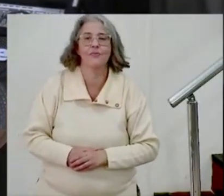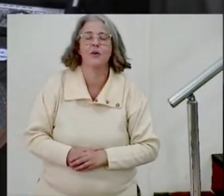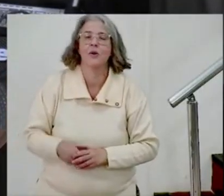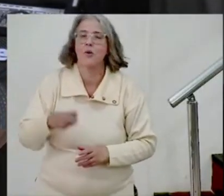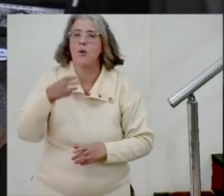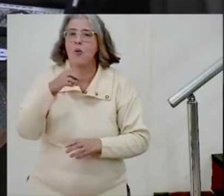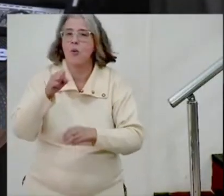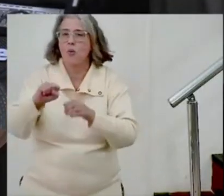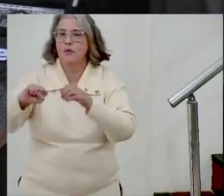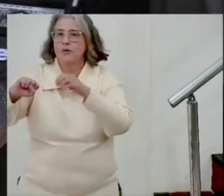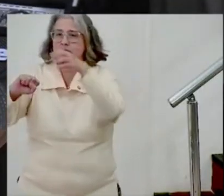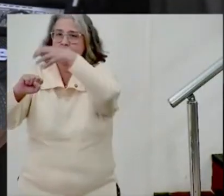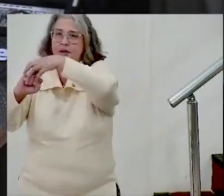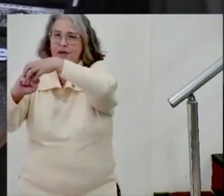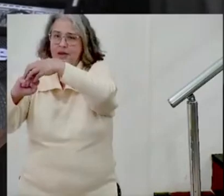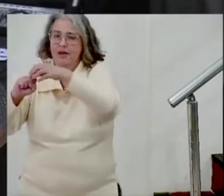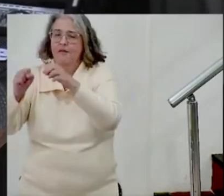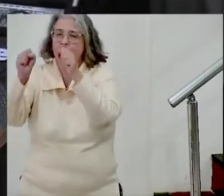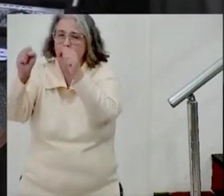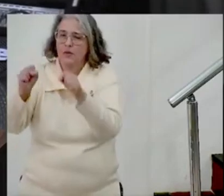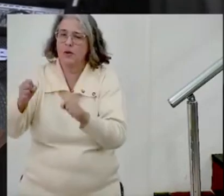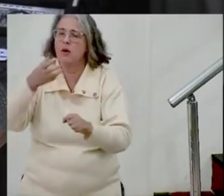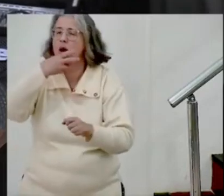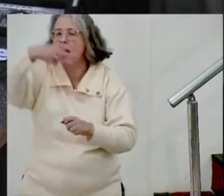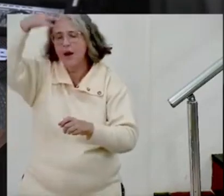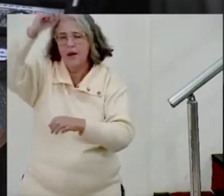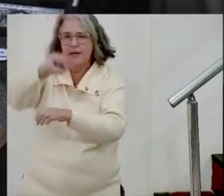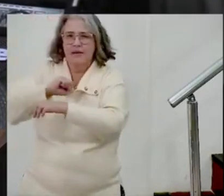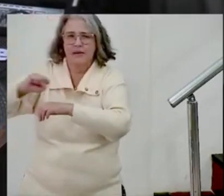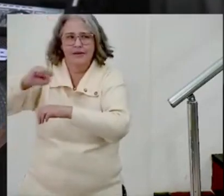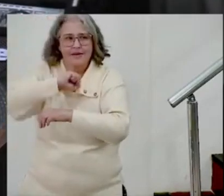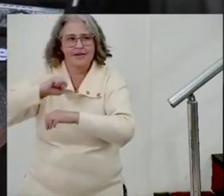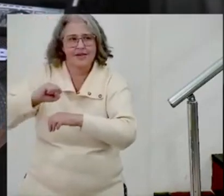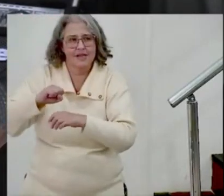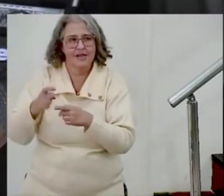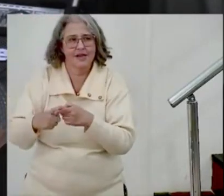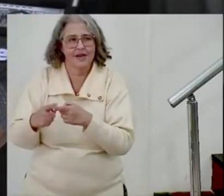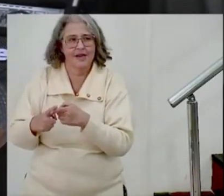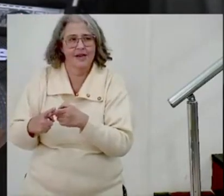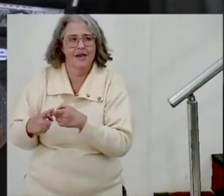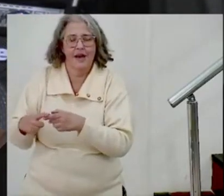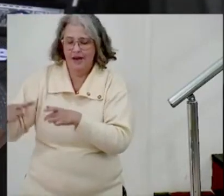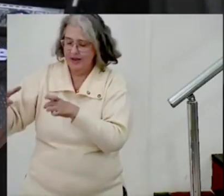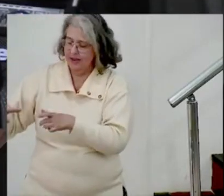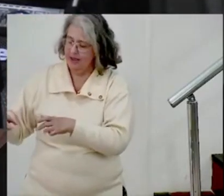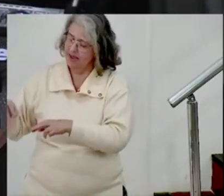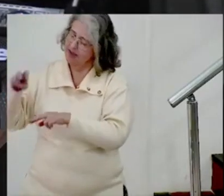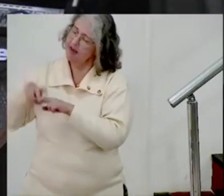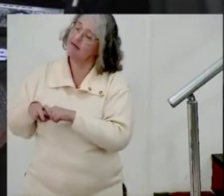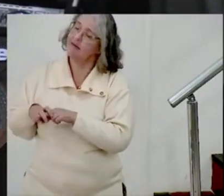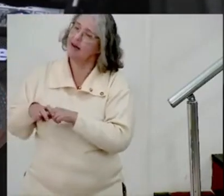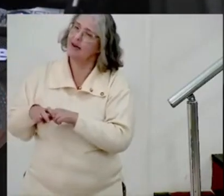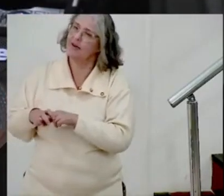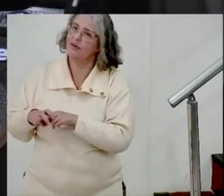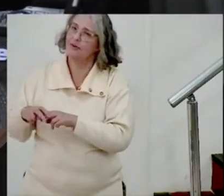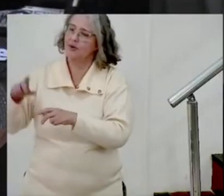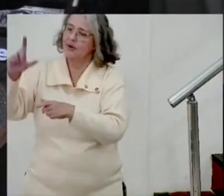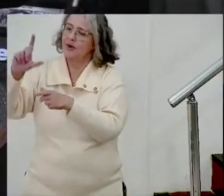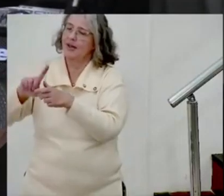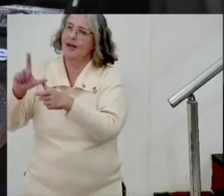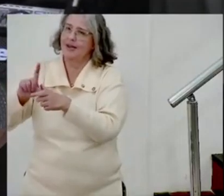poderoso rei da Assíria, sentado no seu trono de julgamento diante da cidade de Laquis, eu dei permissão para a sua